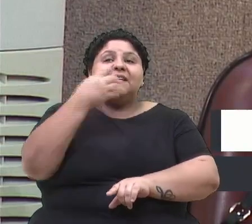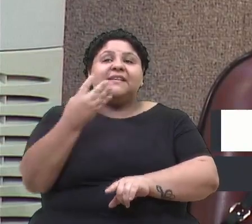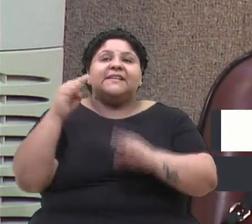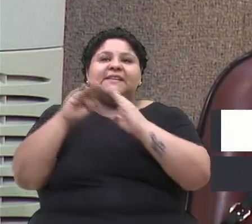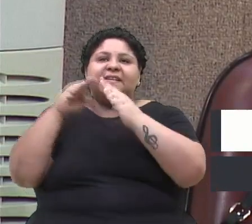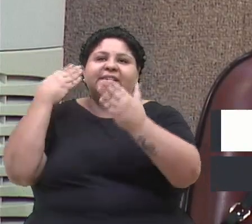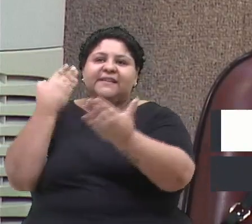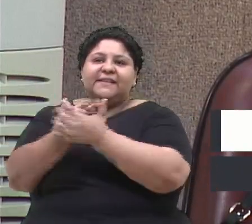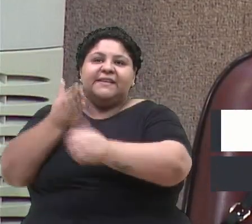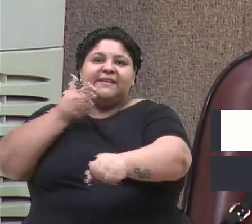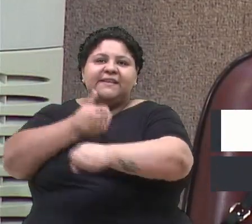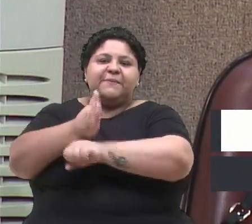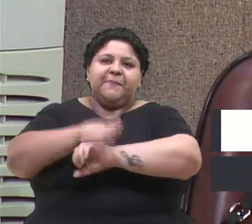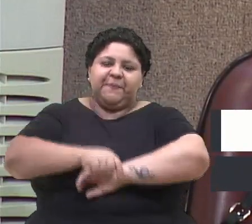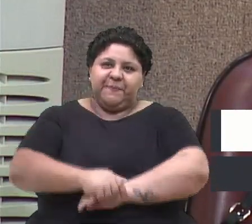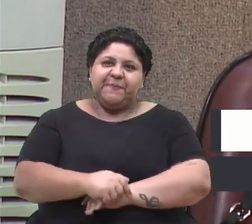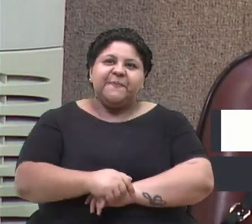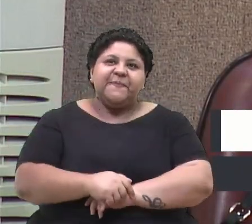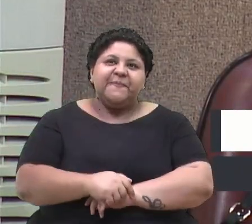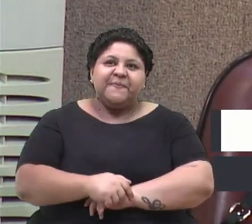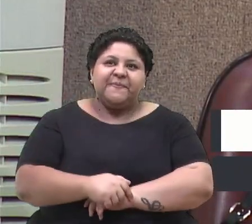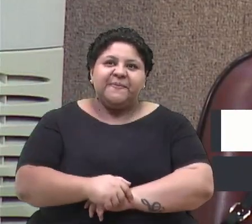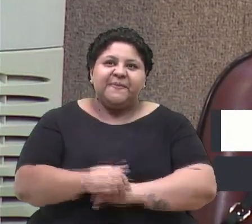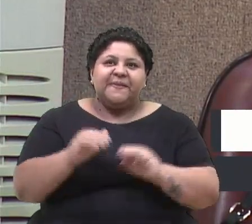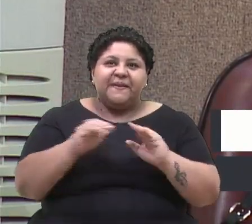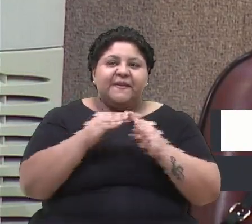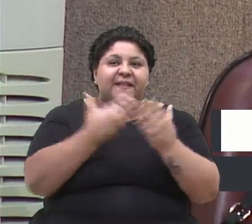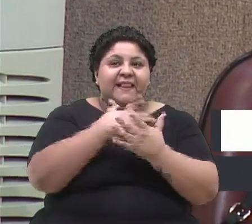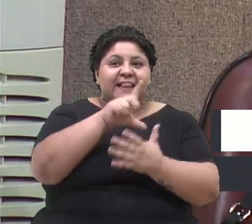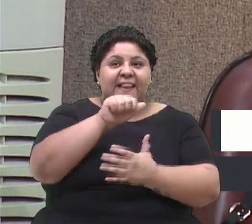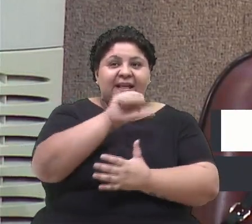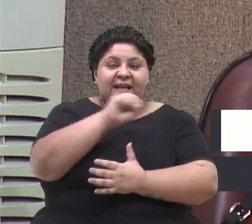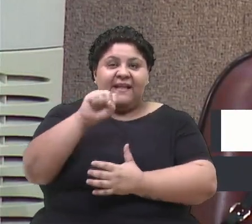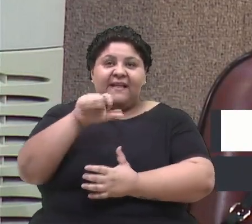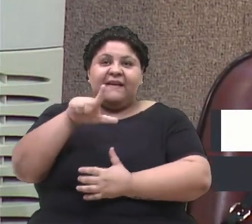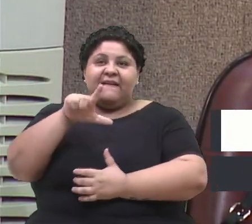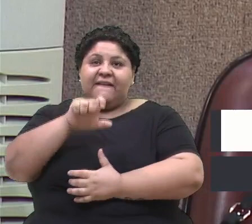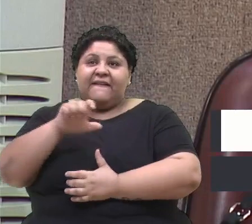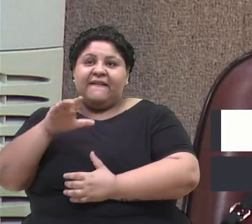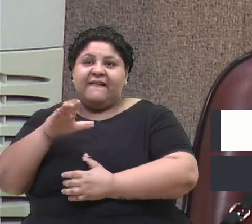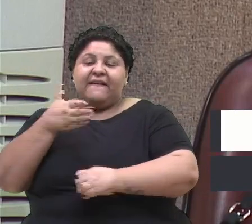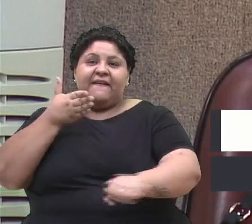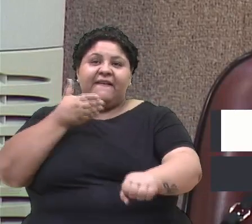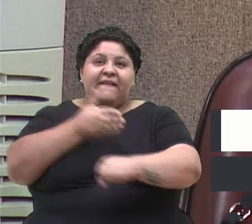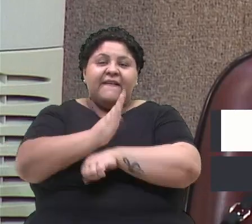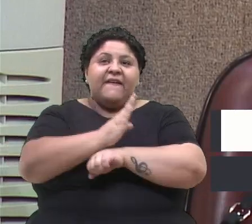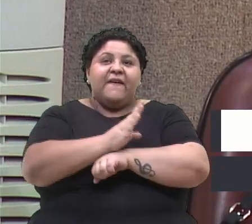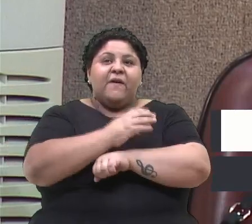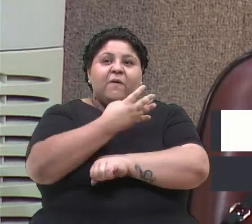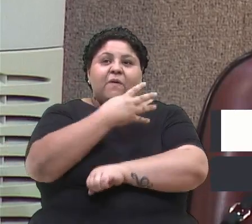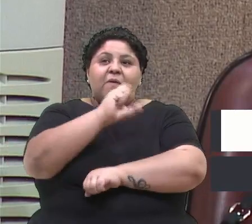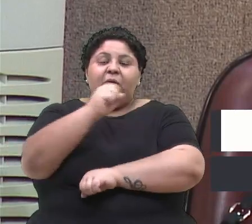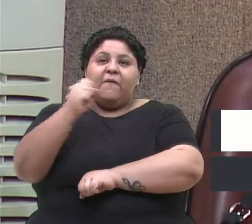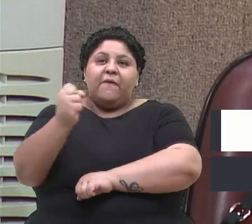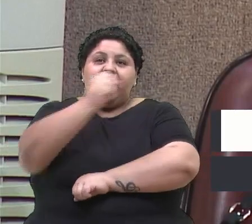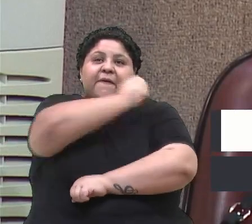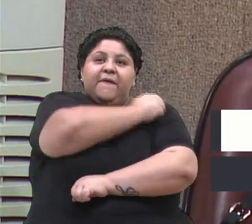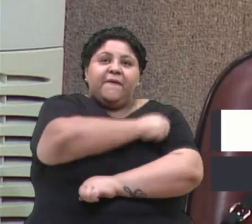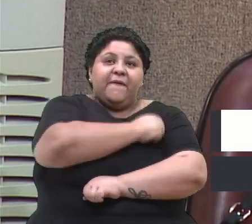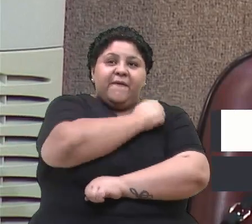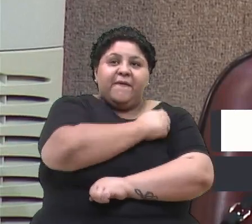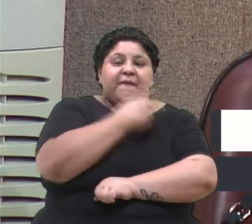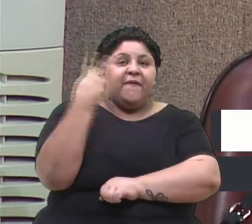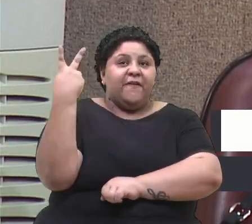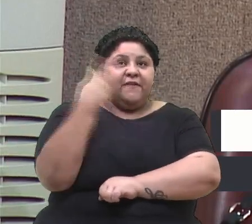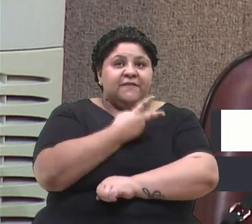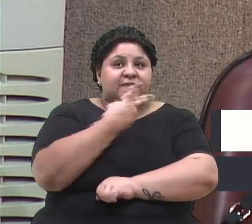escolas participantes. O Colégio La Salle Carmo participou com 400 alunos do 2º ano